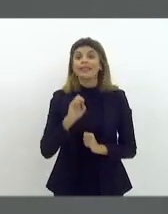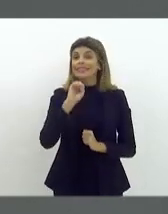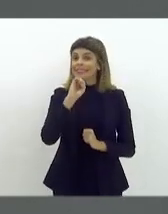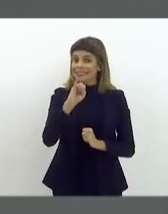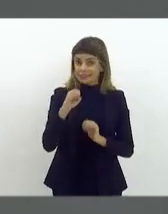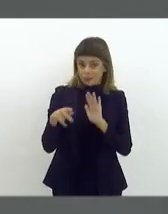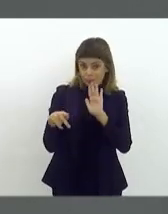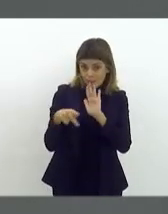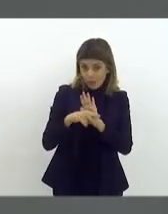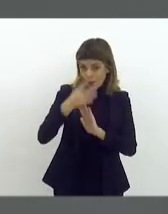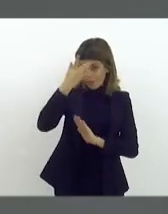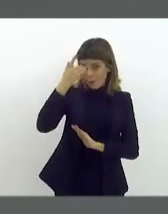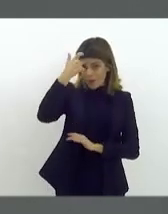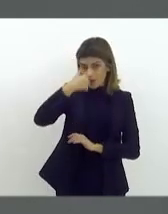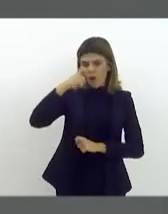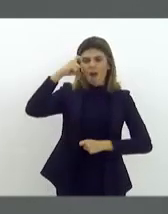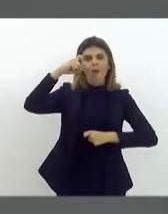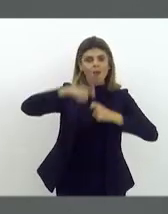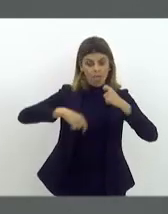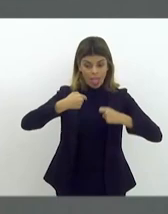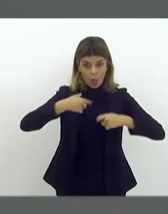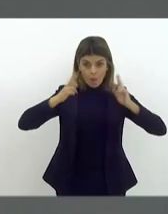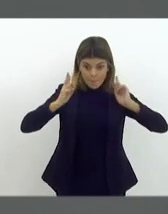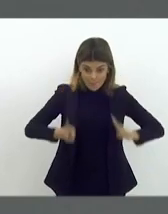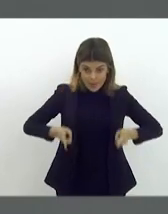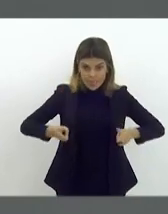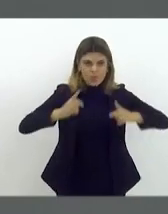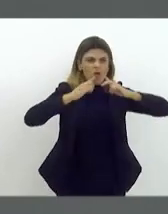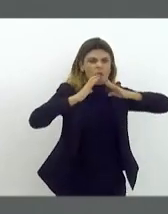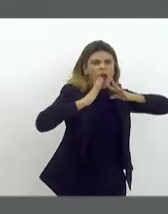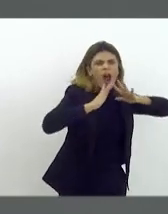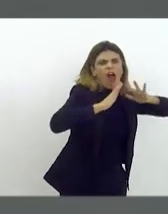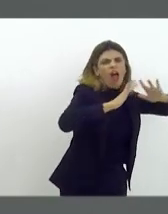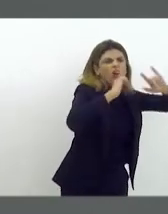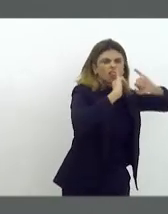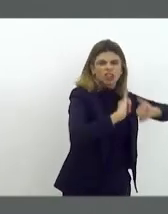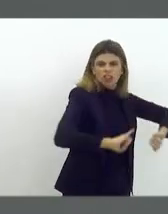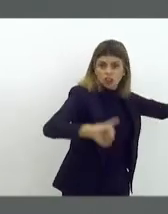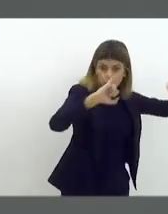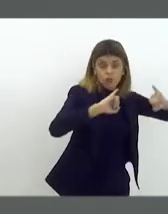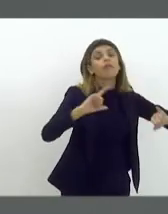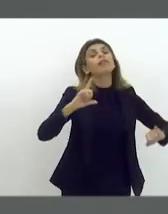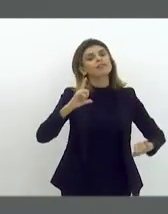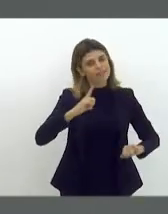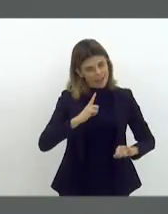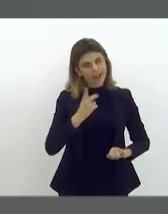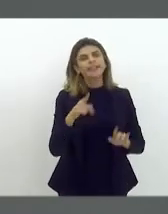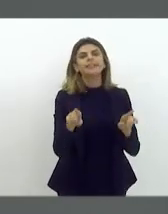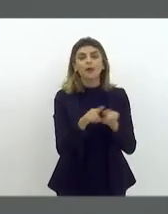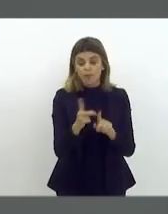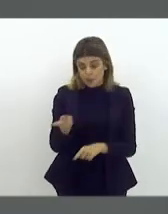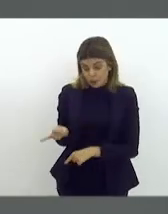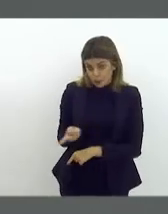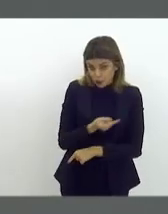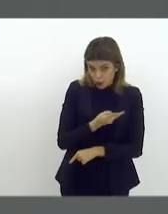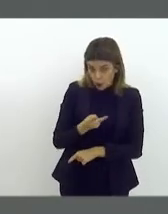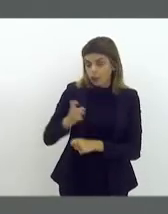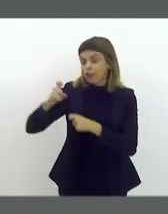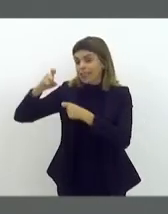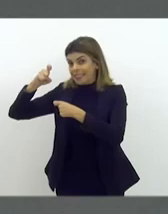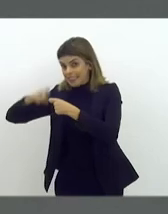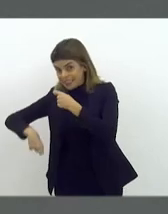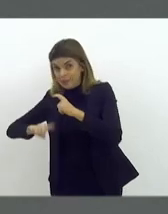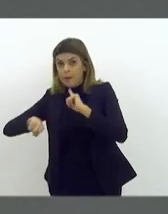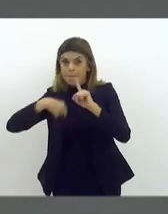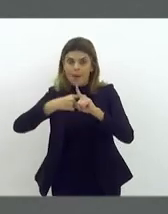for o próprio estuprador que divulgar essas imagens né da mesma forma ele vai responder em concurso de crimes tanto pelo estupro quanto